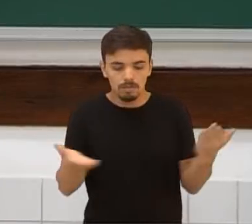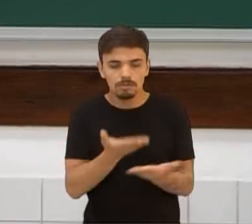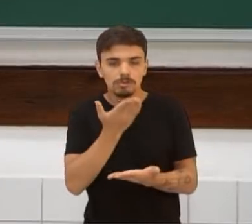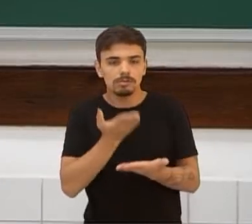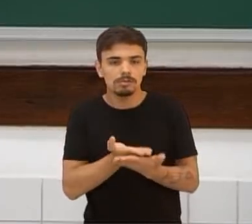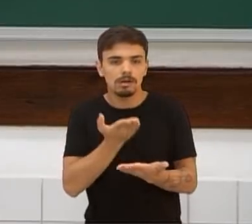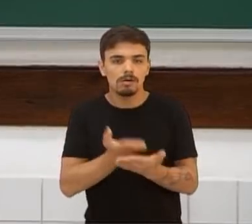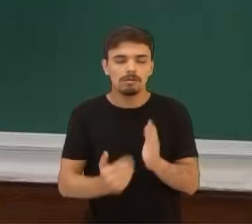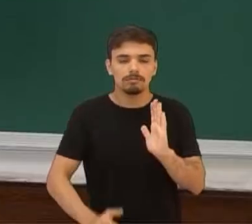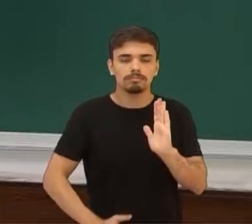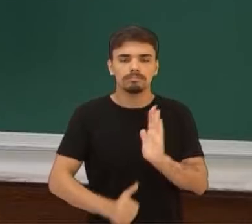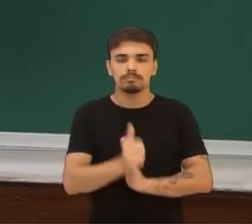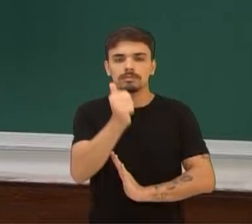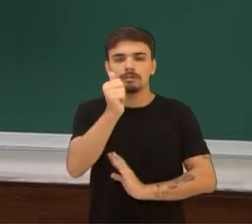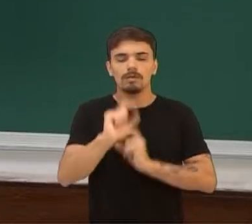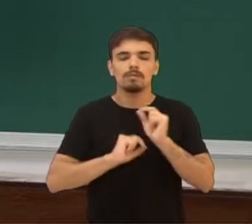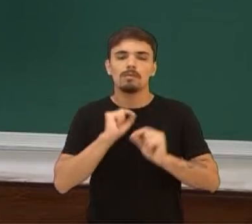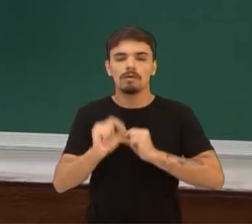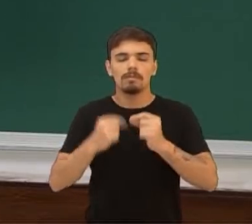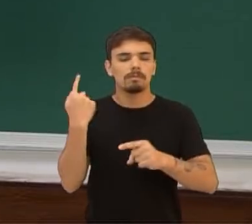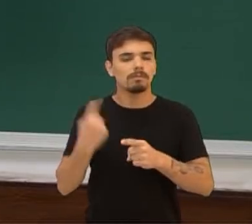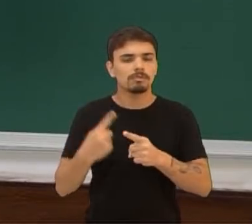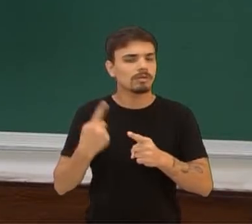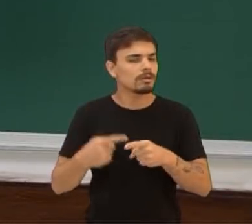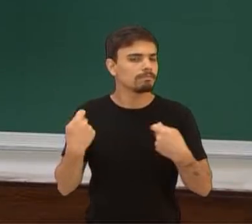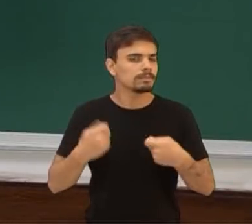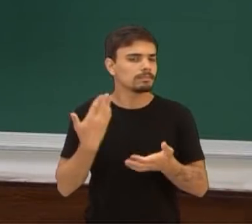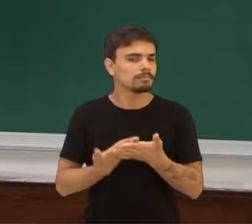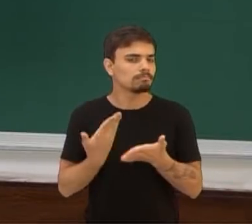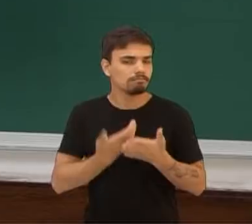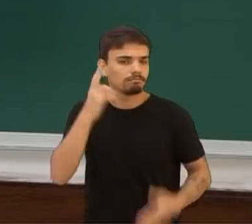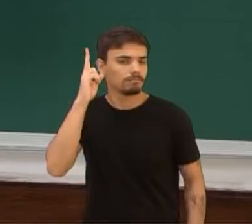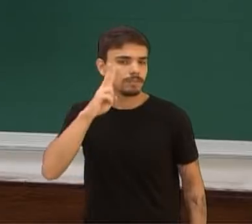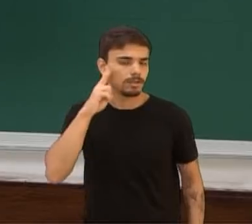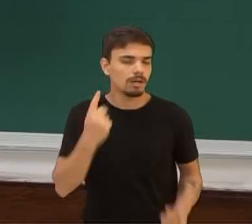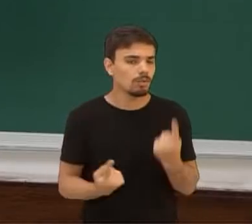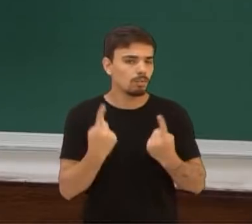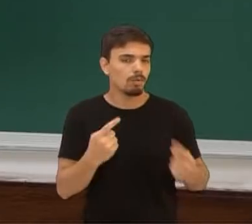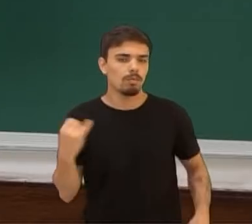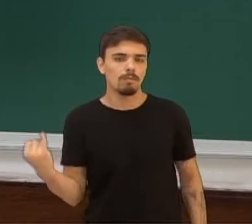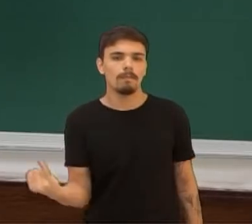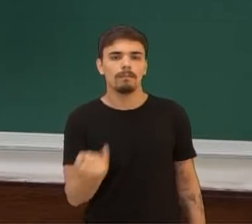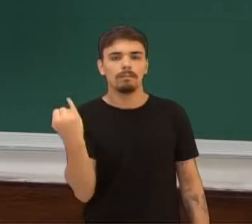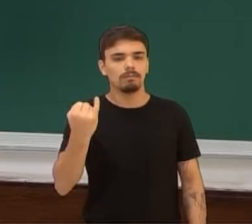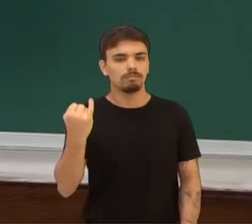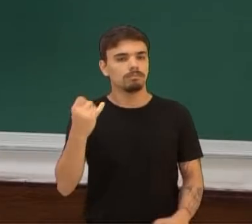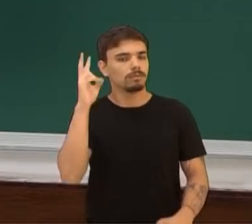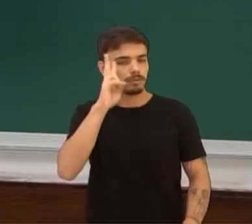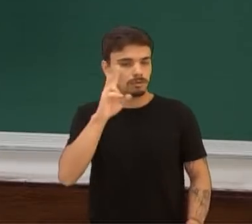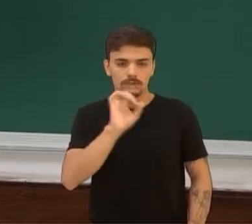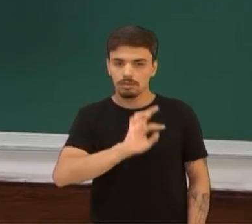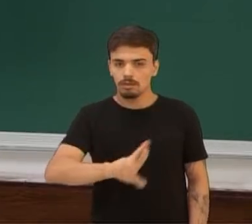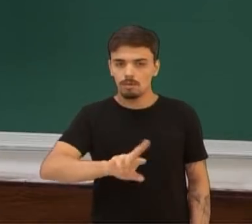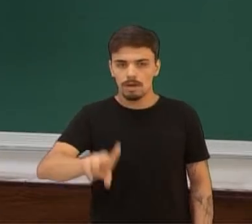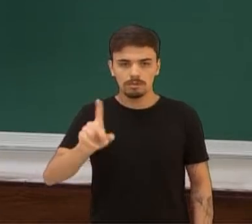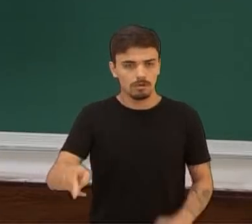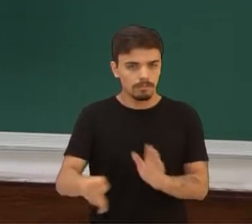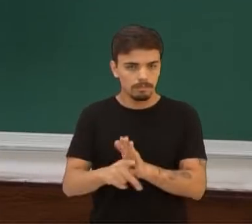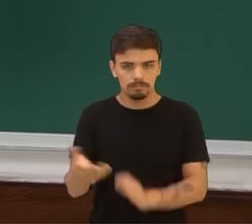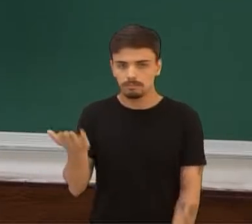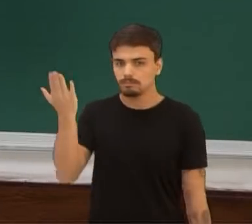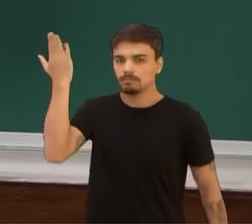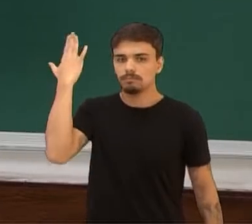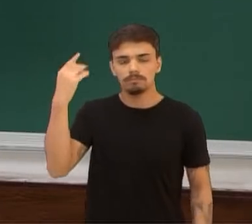aula? Primeiro, por que a gente tem que estudar a história, né? Qual é a importância? Que a história não está localizada só no passado, mas